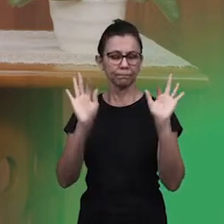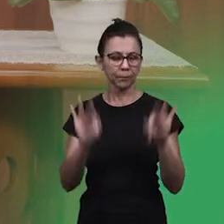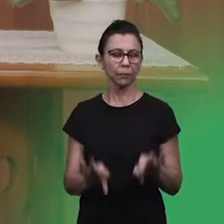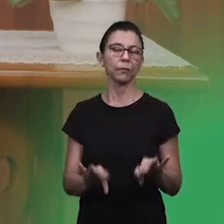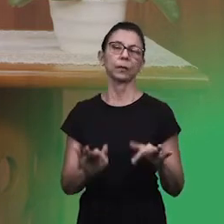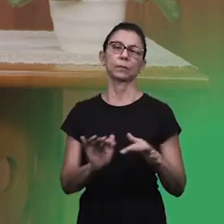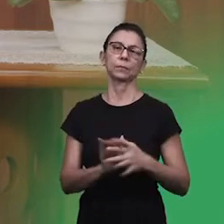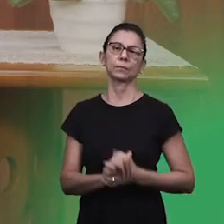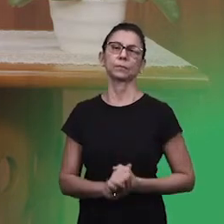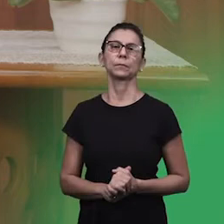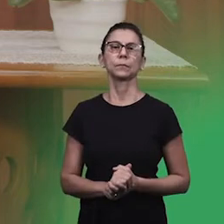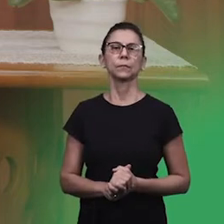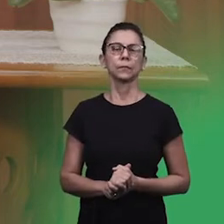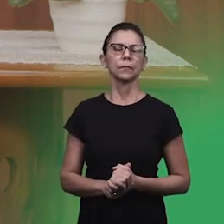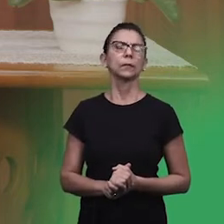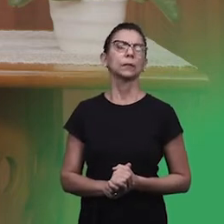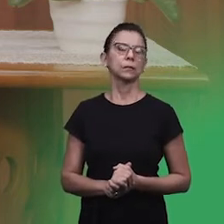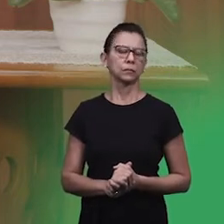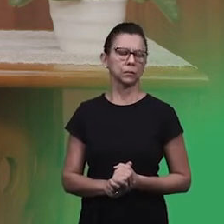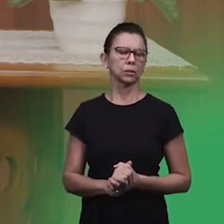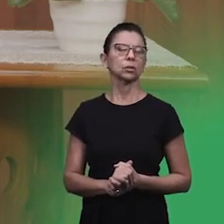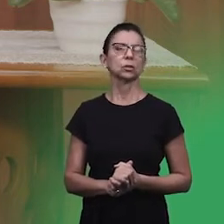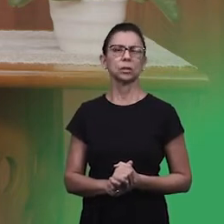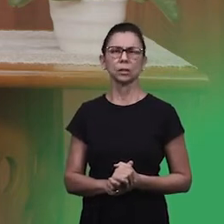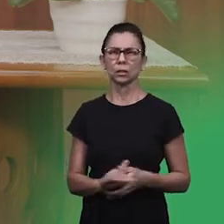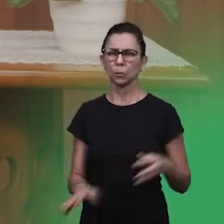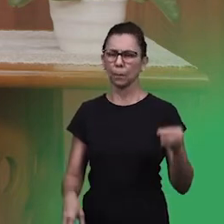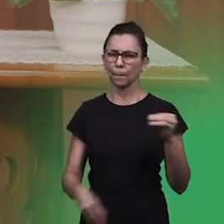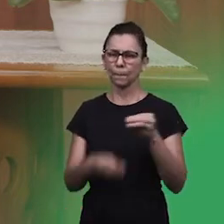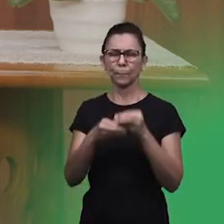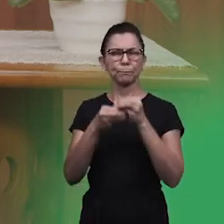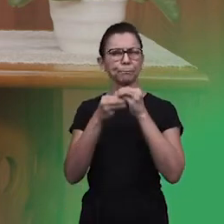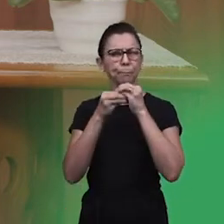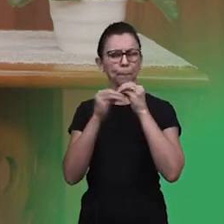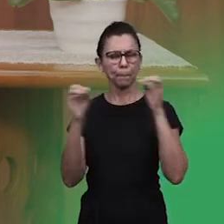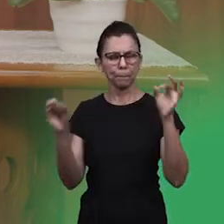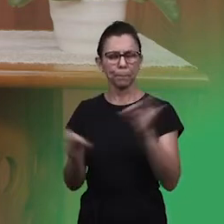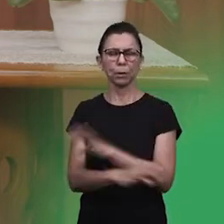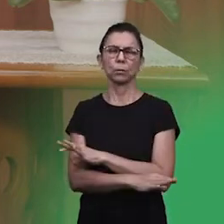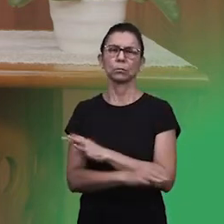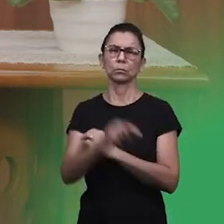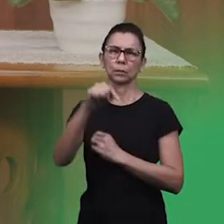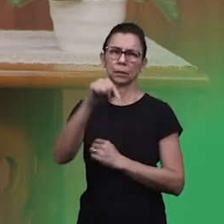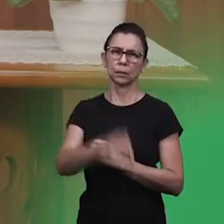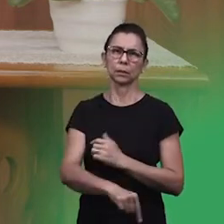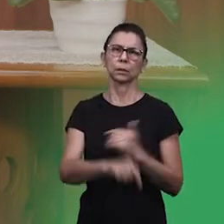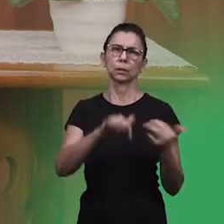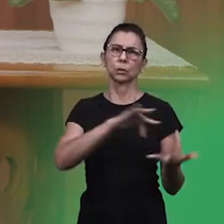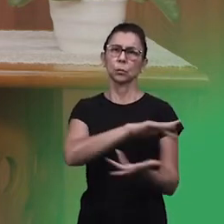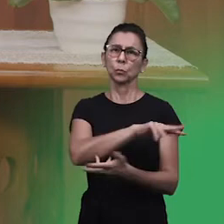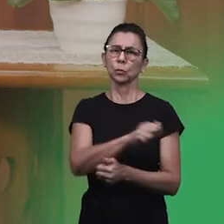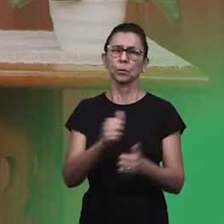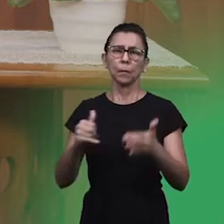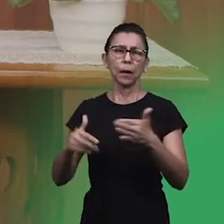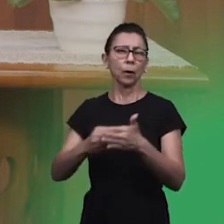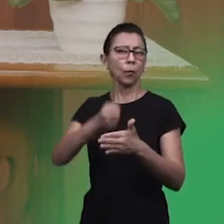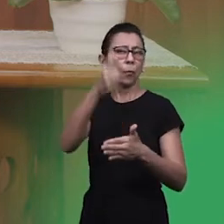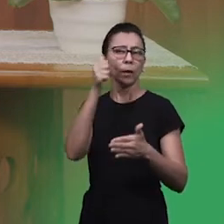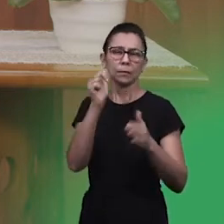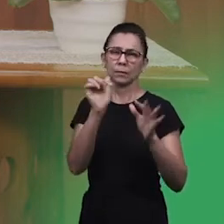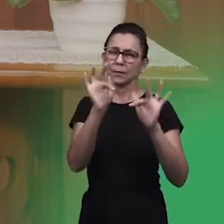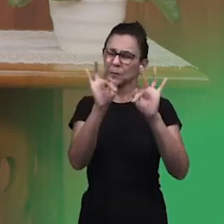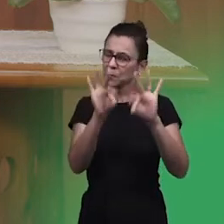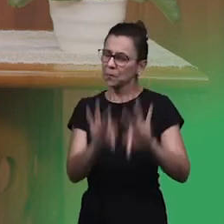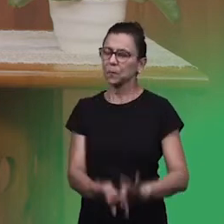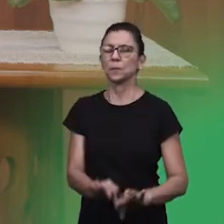já foi concluído aqui na Terra. Estamos vivendo os últimos instantes. Por isso que esse texto ele é